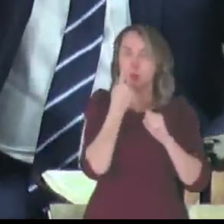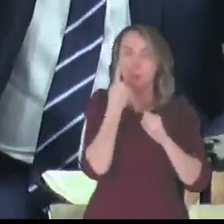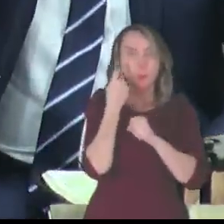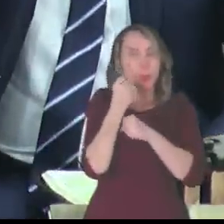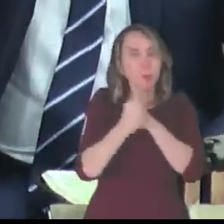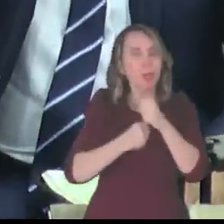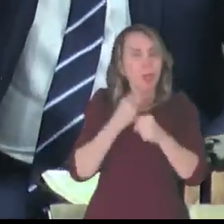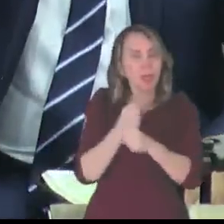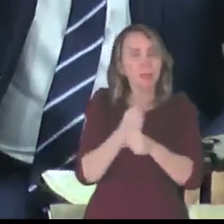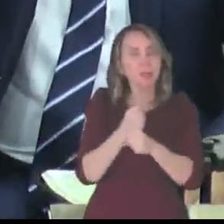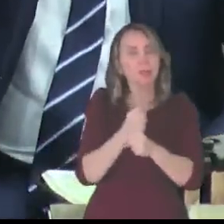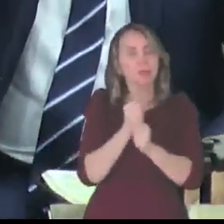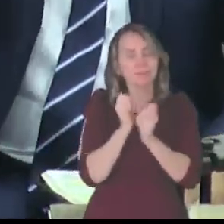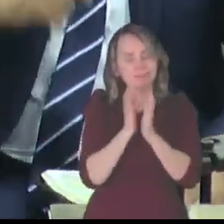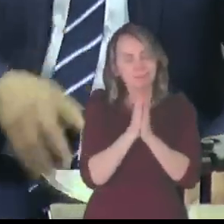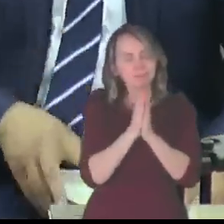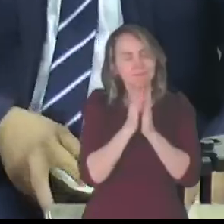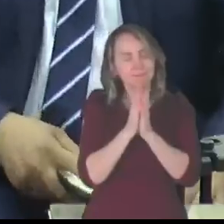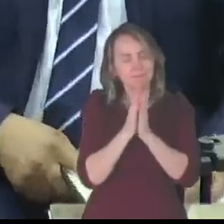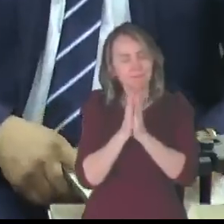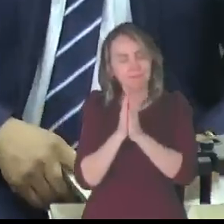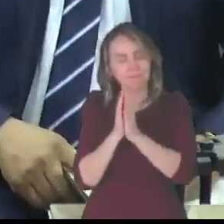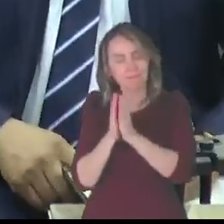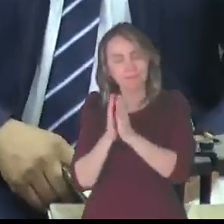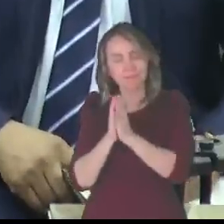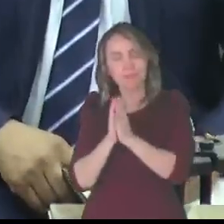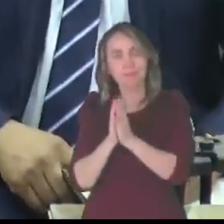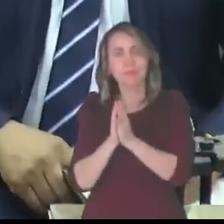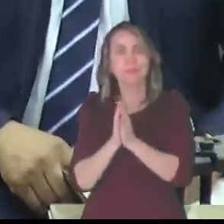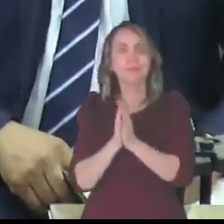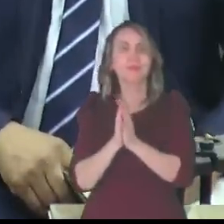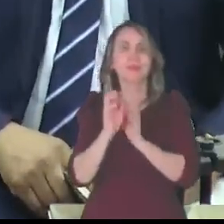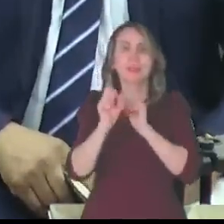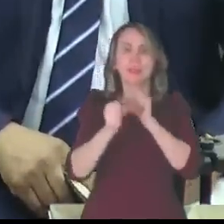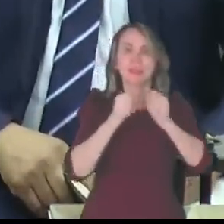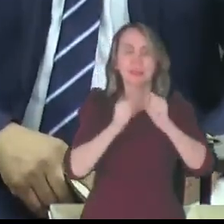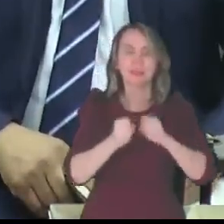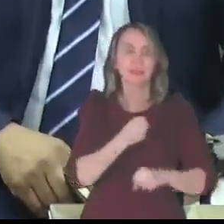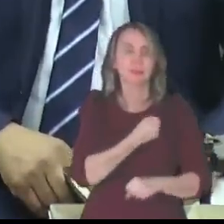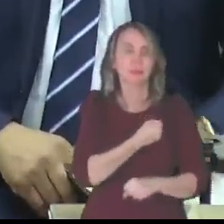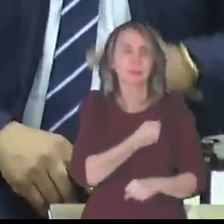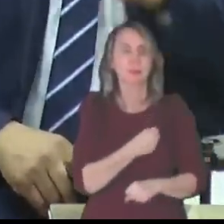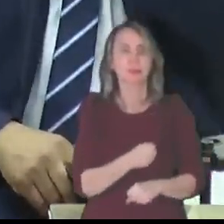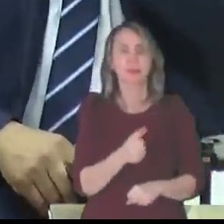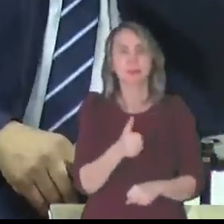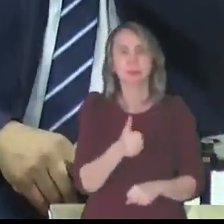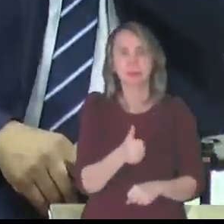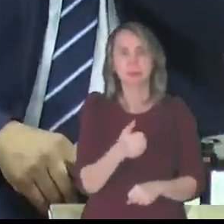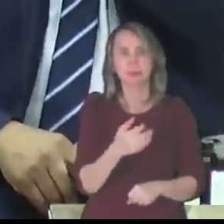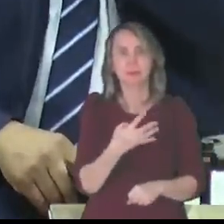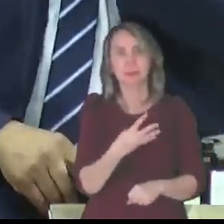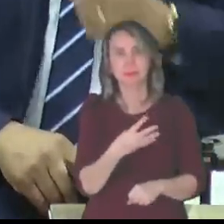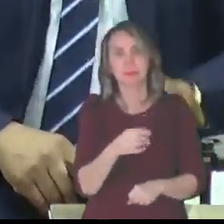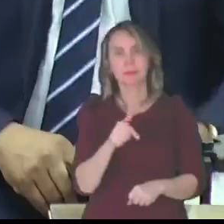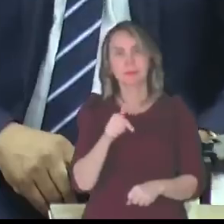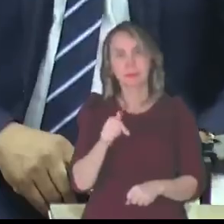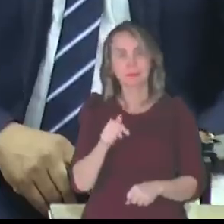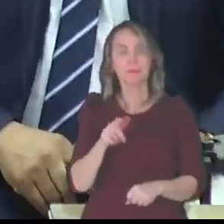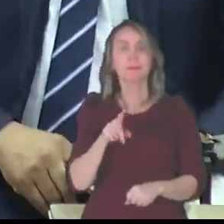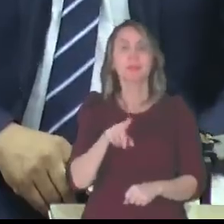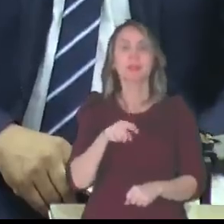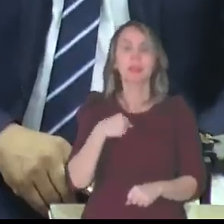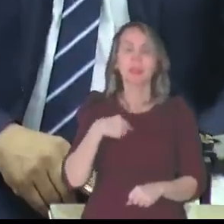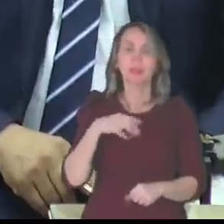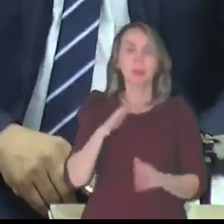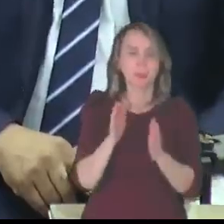ano eu orei o Salmo 147 um ano eu me ajoelhava e ele me vinha e eu abri a Bíblia